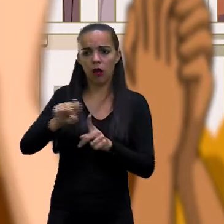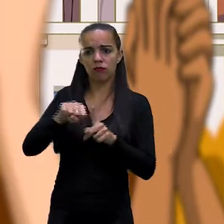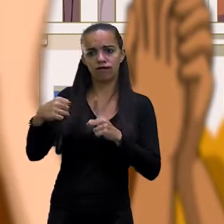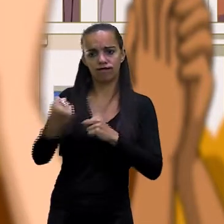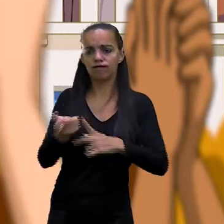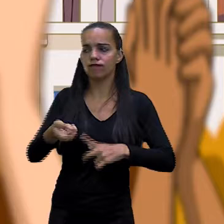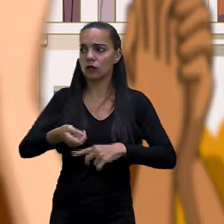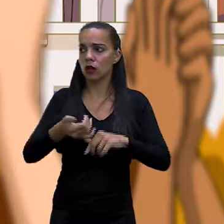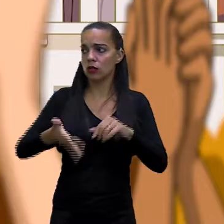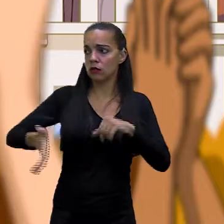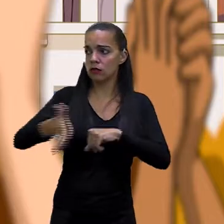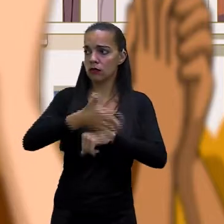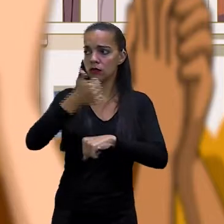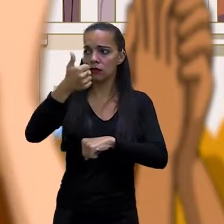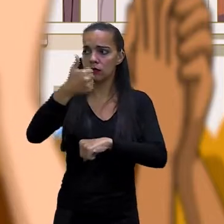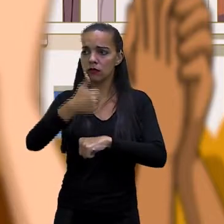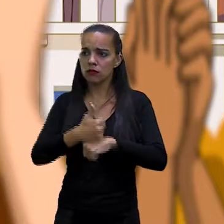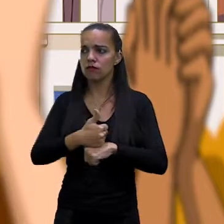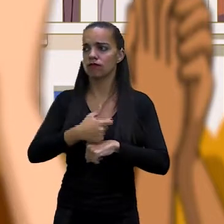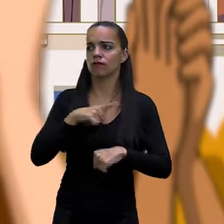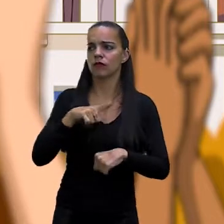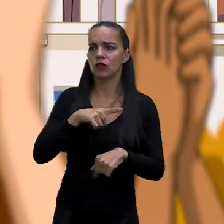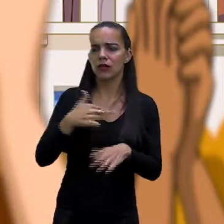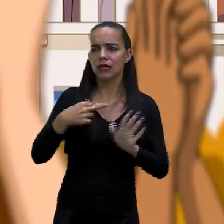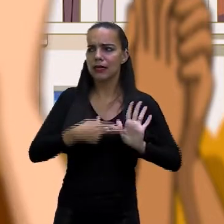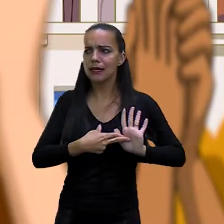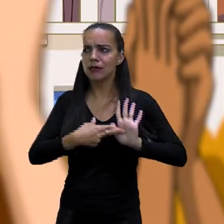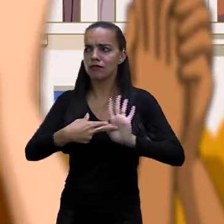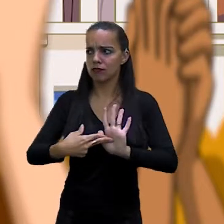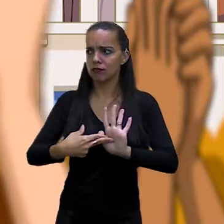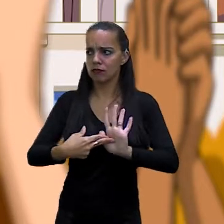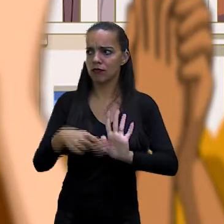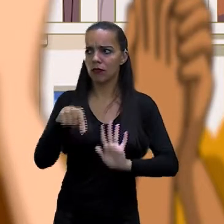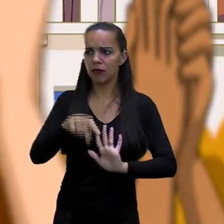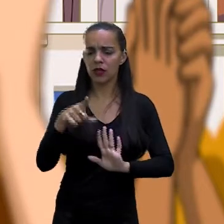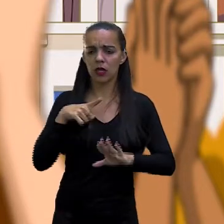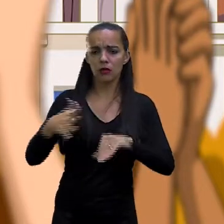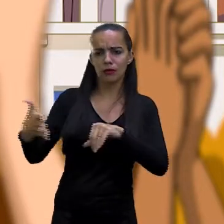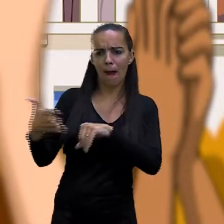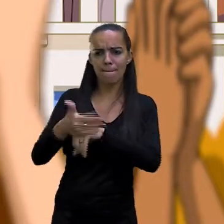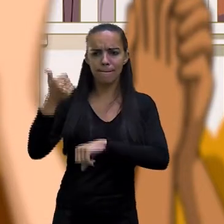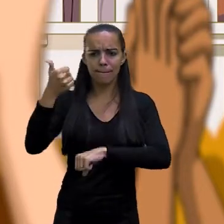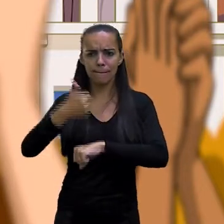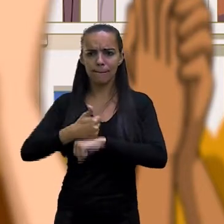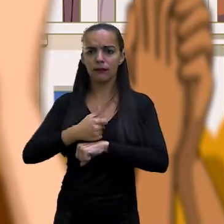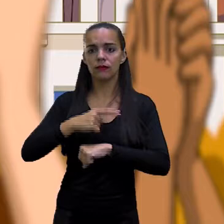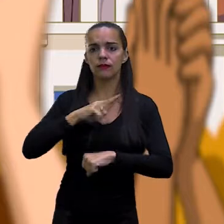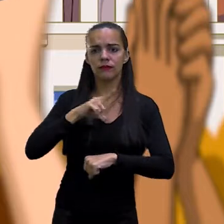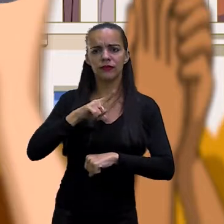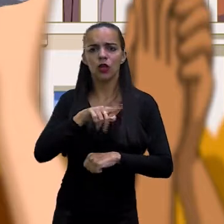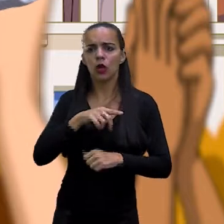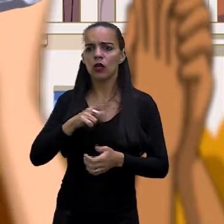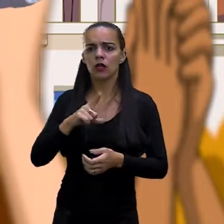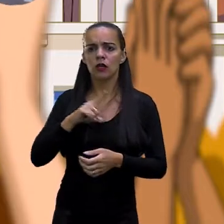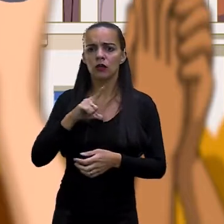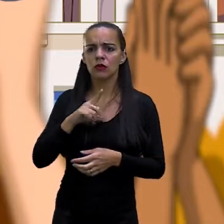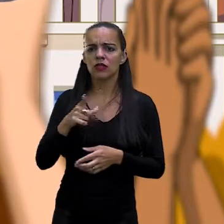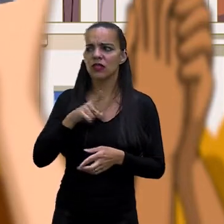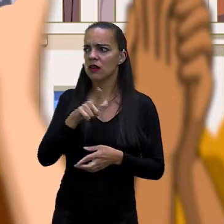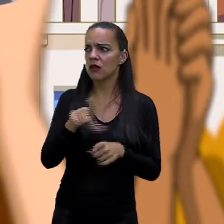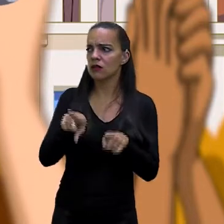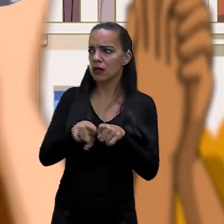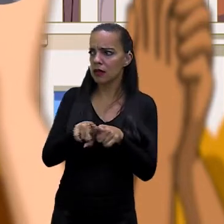foi a abertura dos portos, representando o fim do pacto colonial. Além dela, houve a permissão